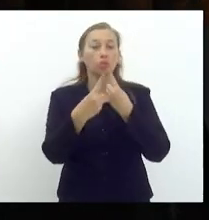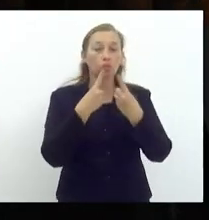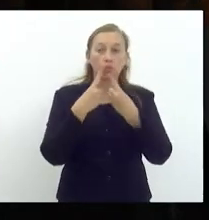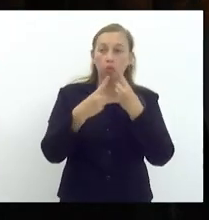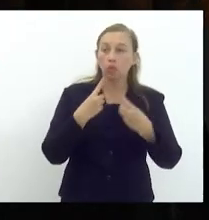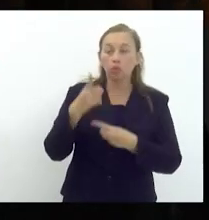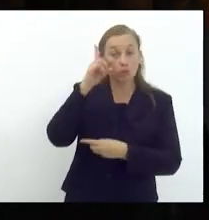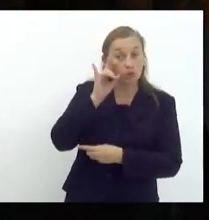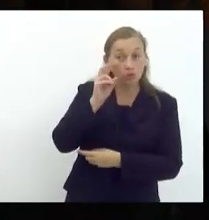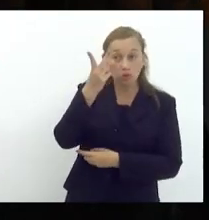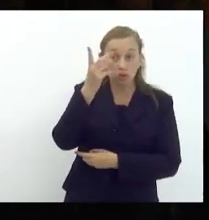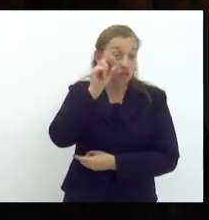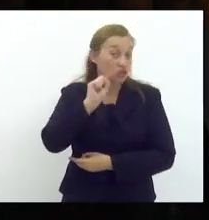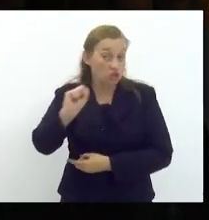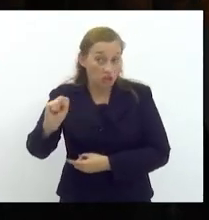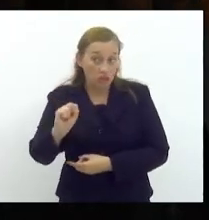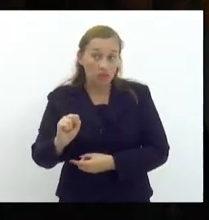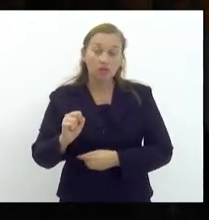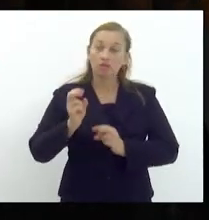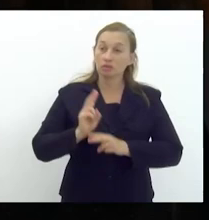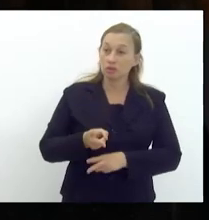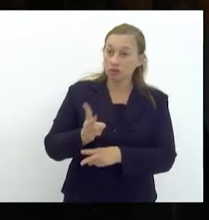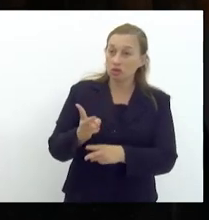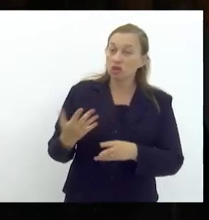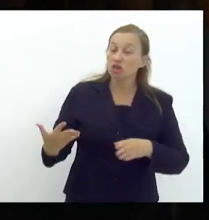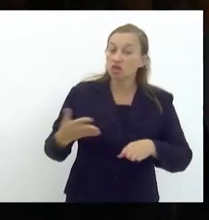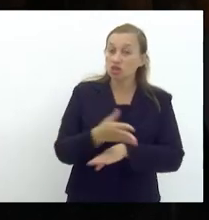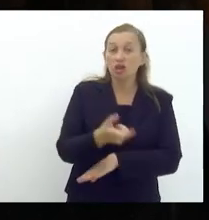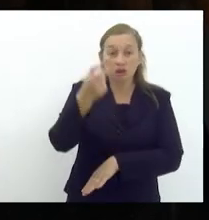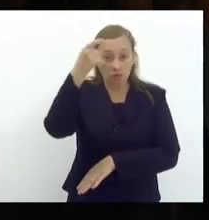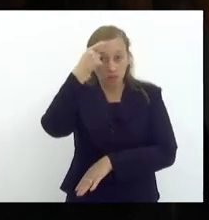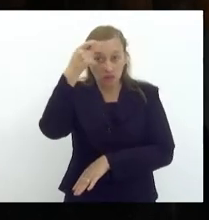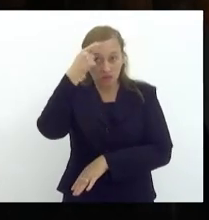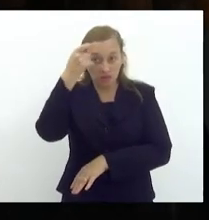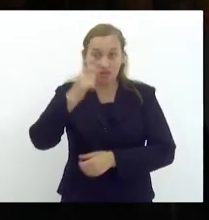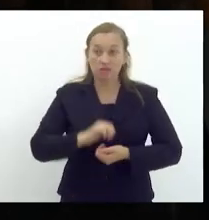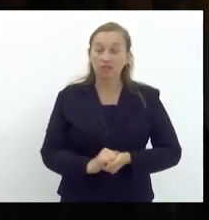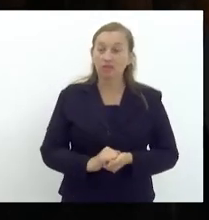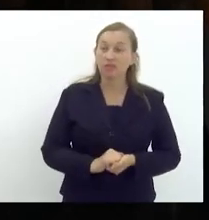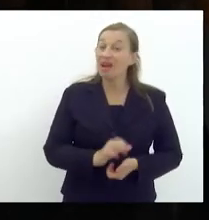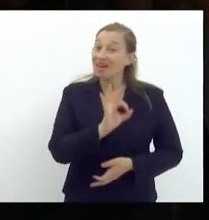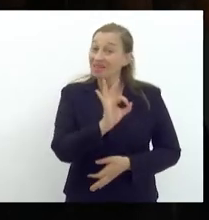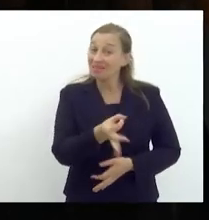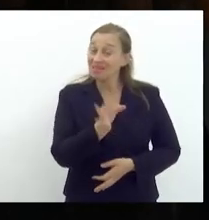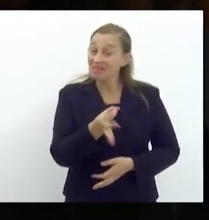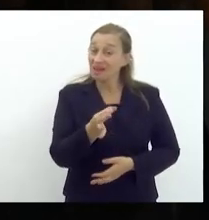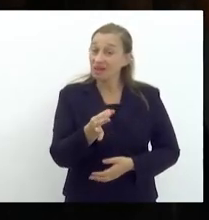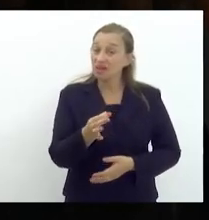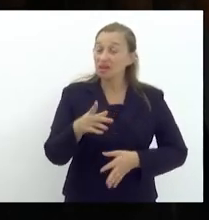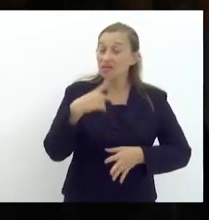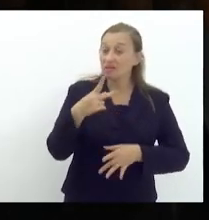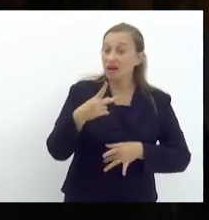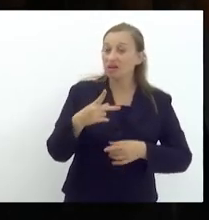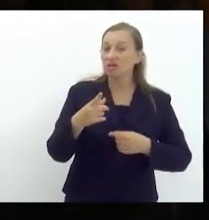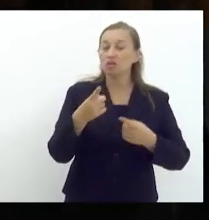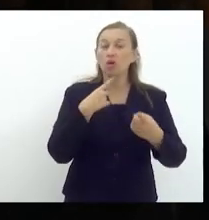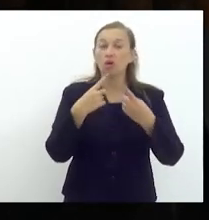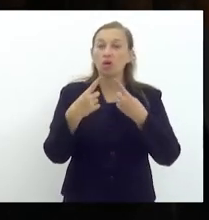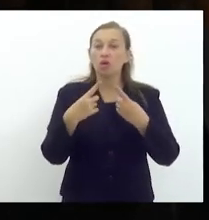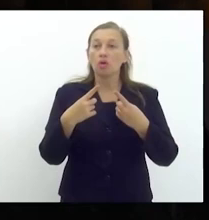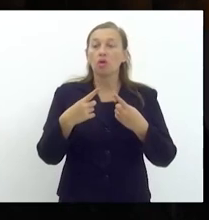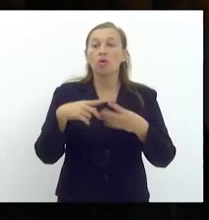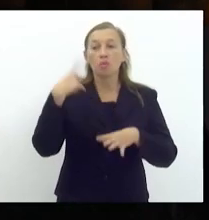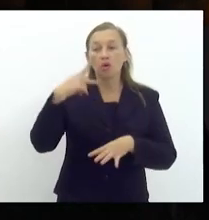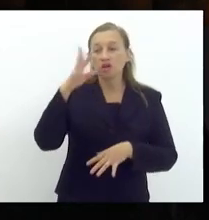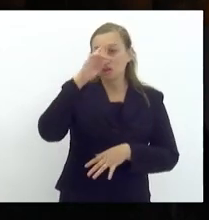por dois dias consecutivos e que chegamos a um consenso é evidente que se trata de algo político senhor presidente